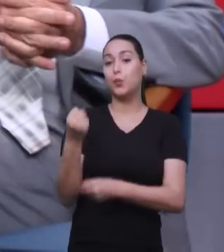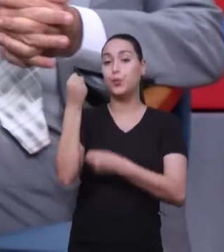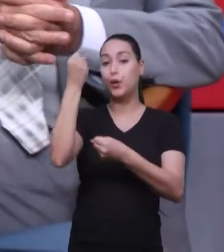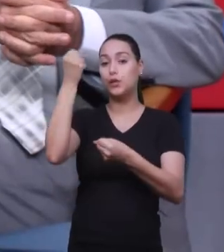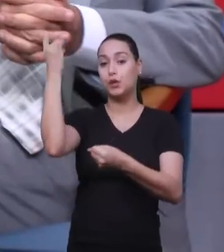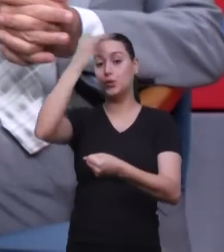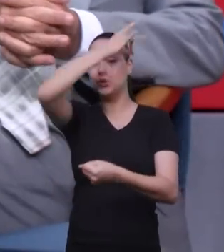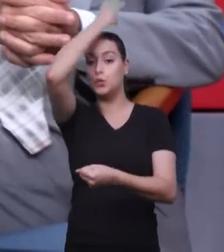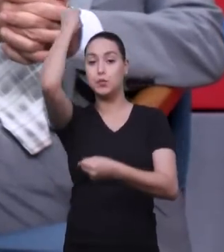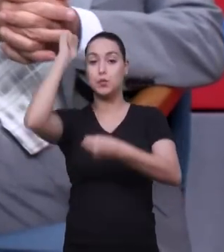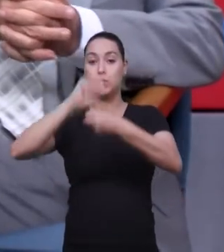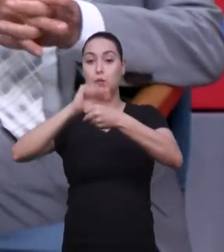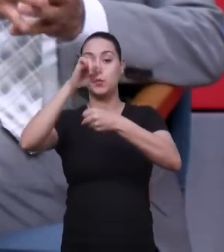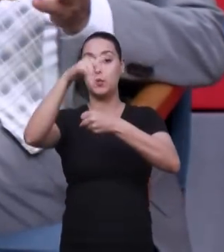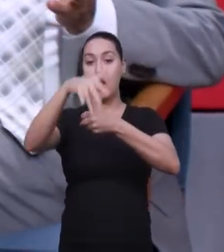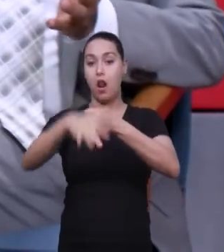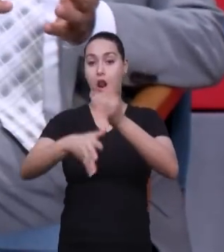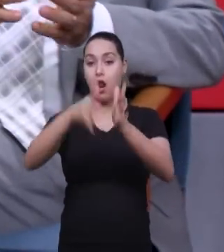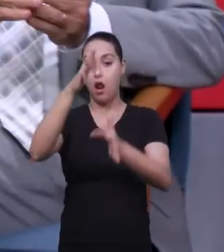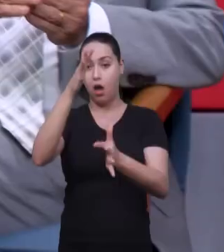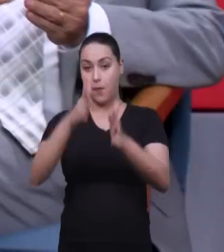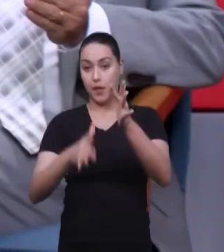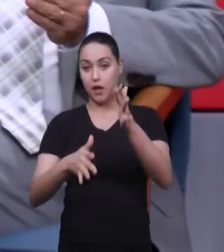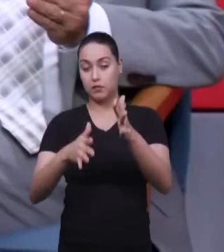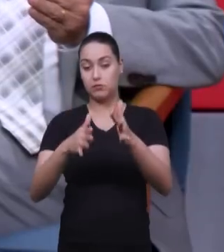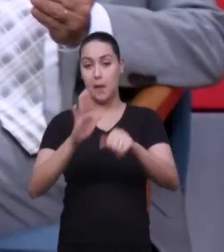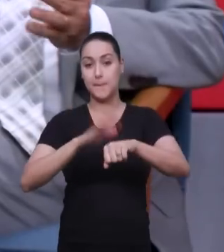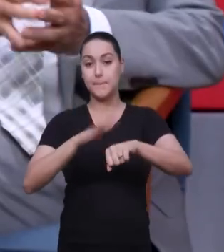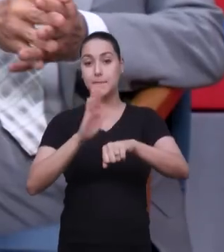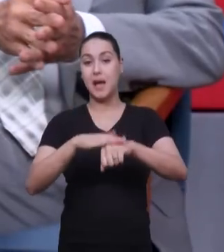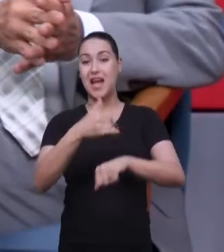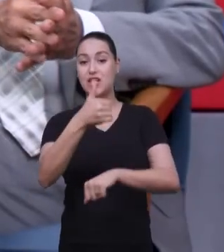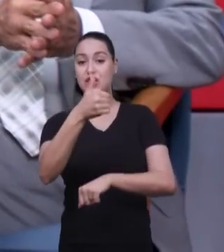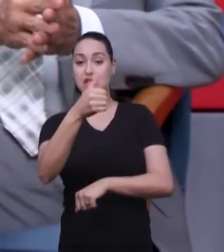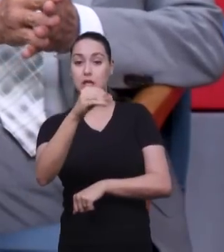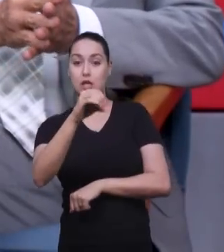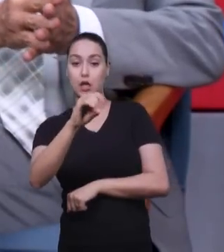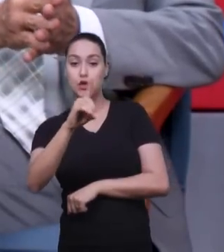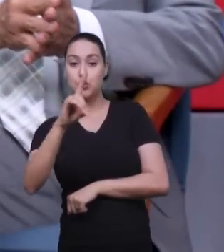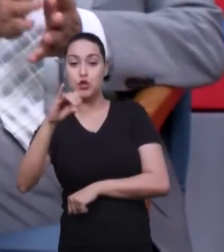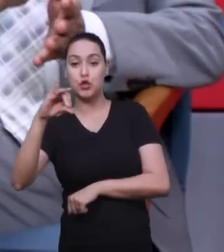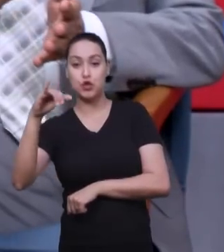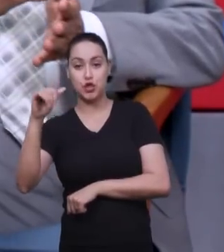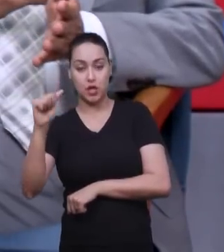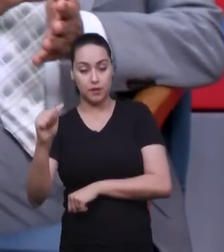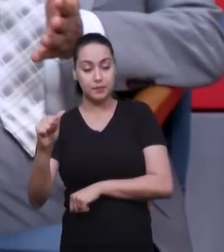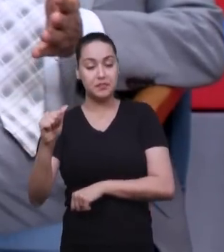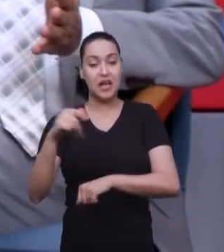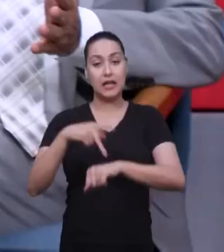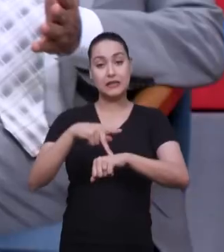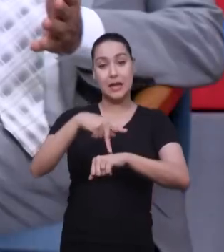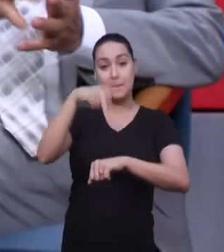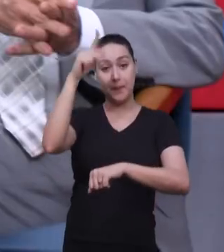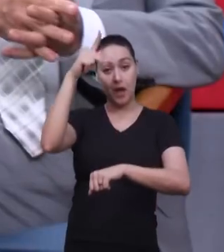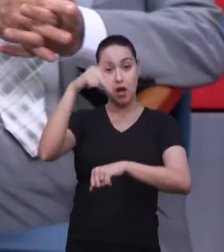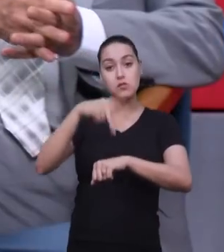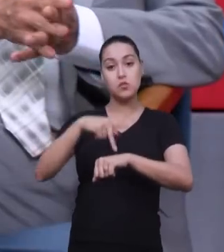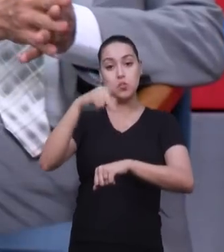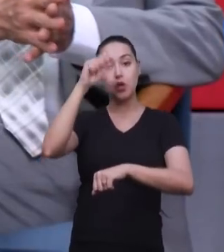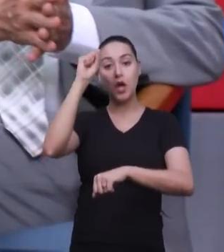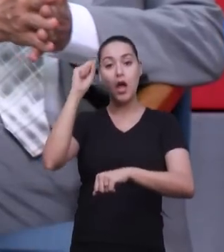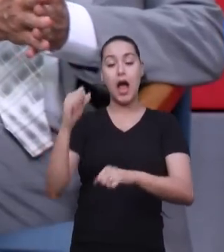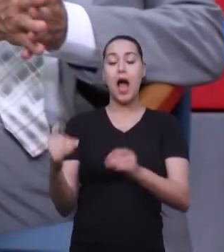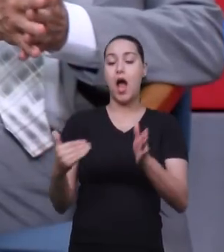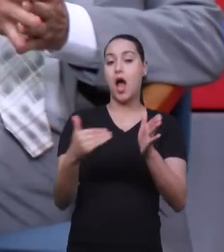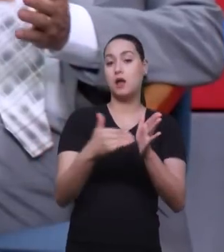revestidos, né, de poder. Então eles permanecem mais 10 dias e se completam desde a Páscoa até